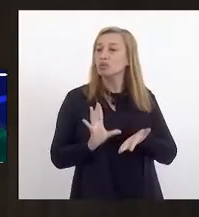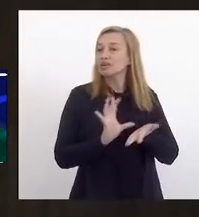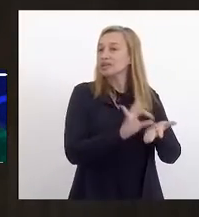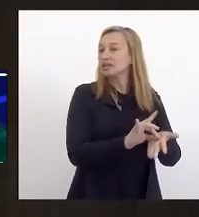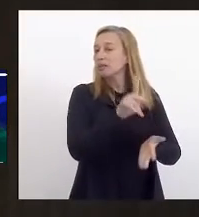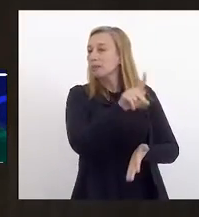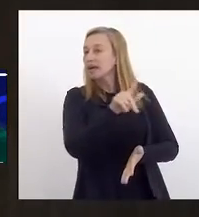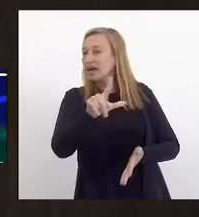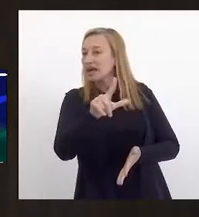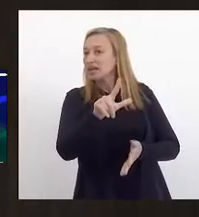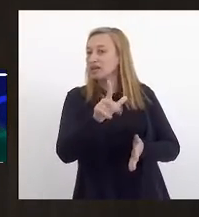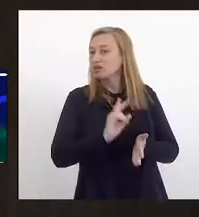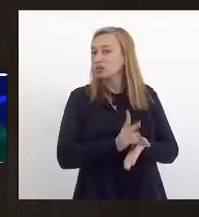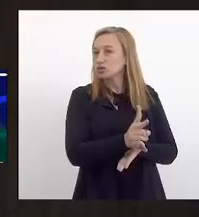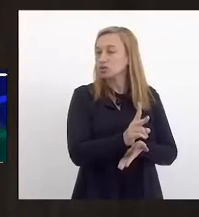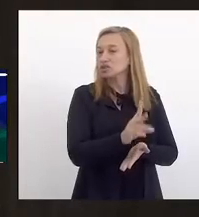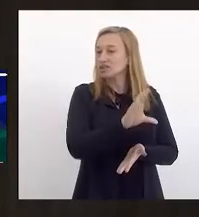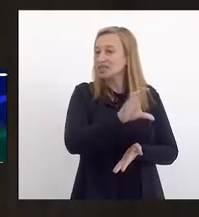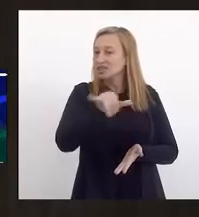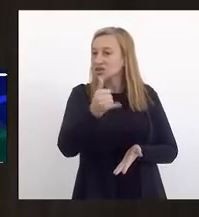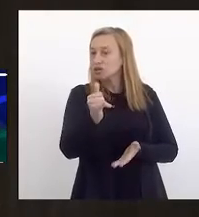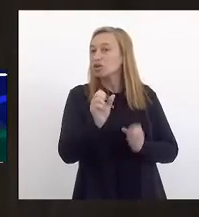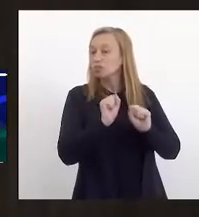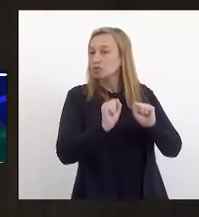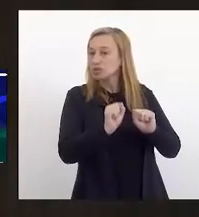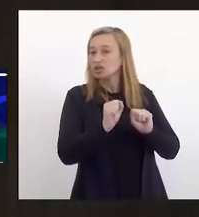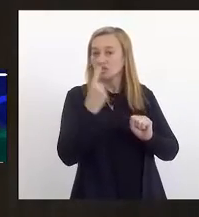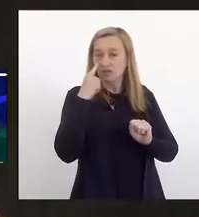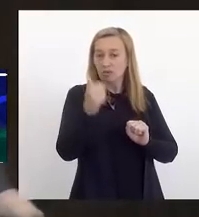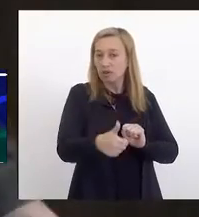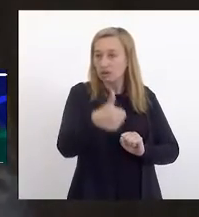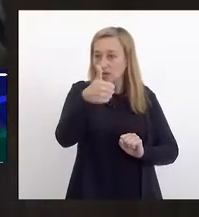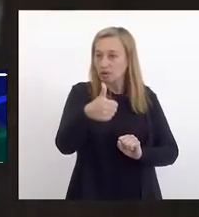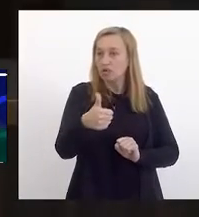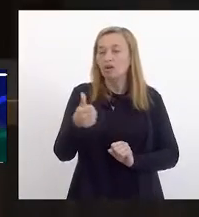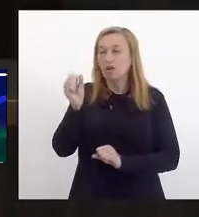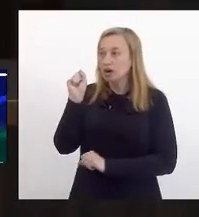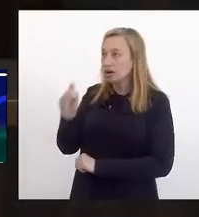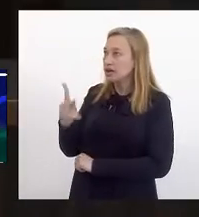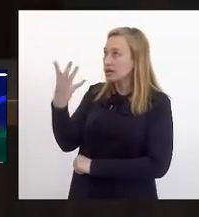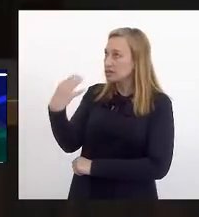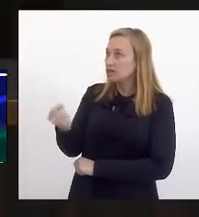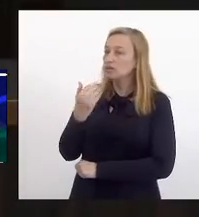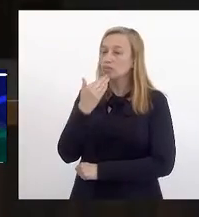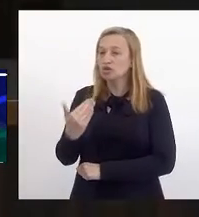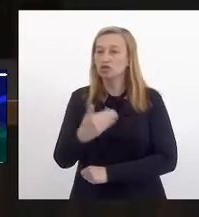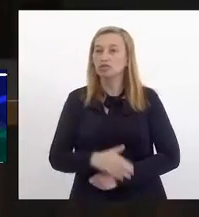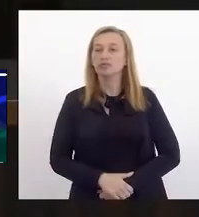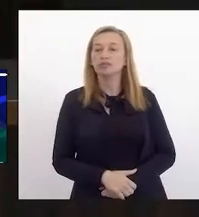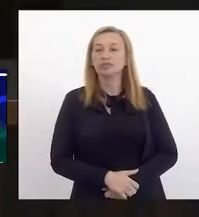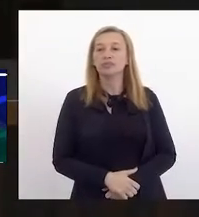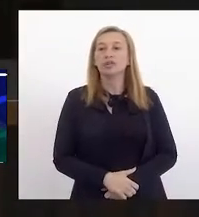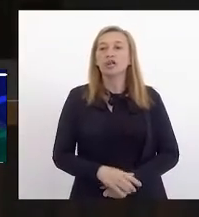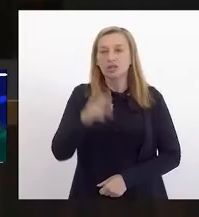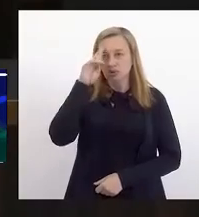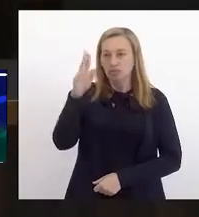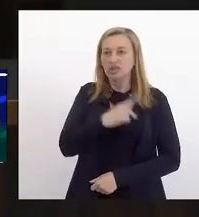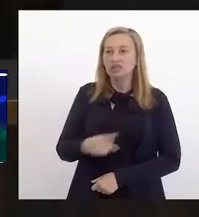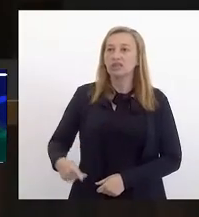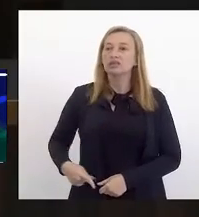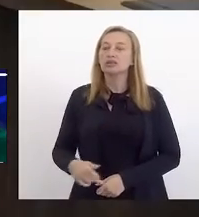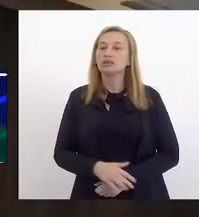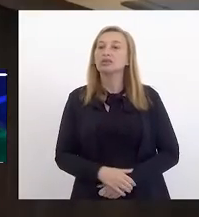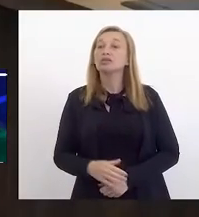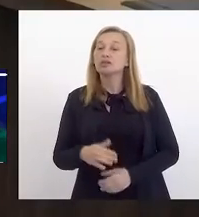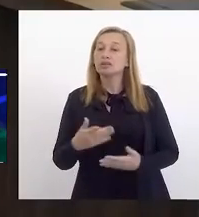de um PL em andamento. E na CCJ poderíamos dirimir essa questão. Deferido o pedido de Vossa Excelência. Senhor presidente.